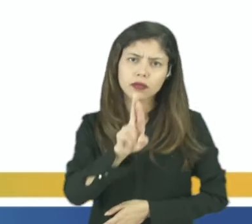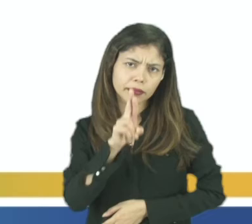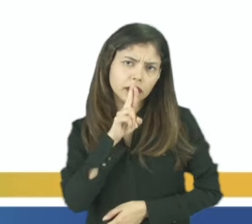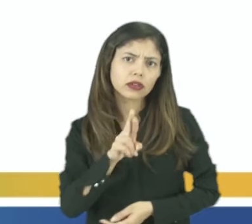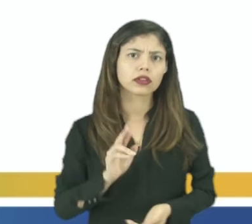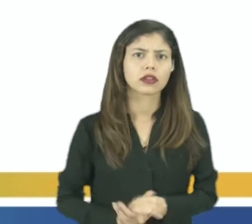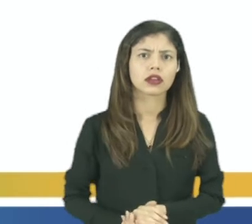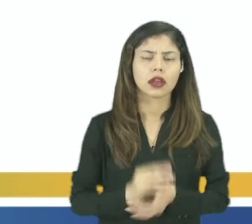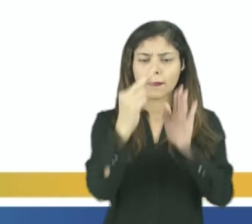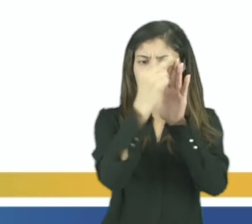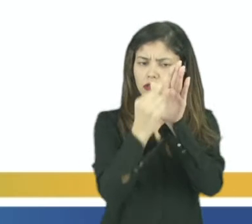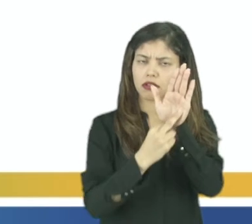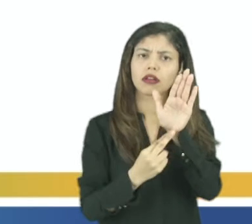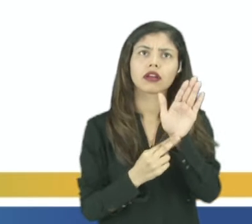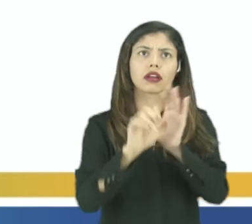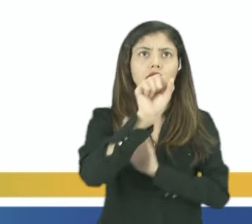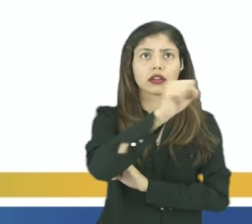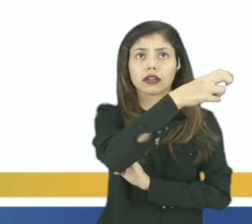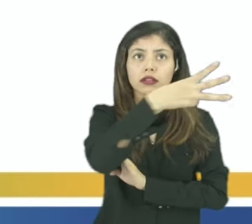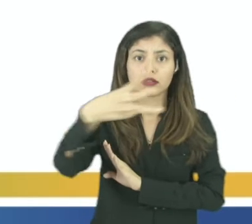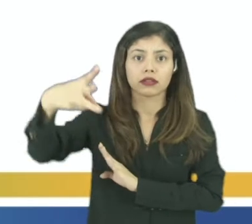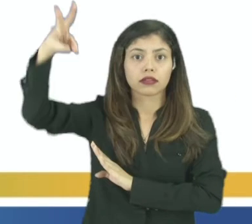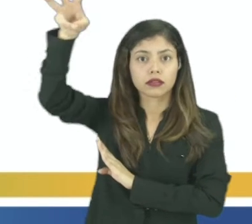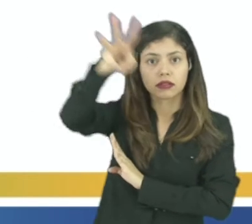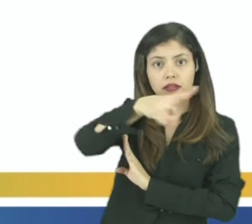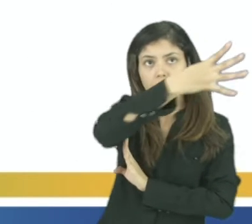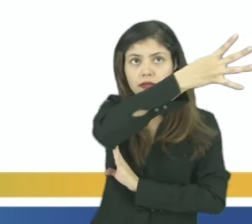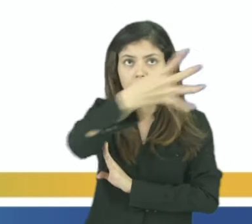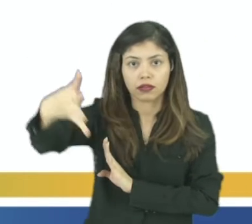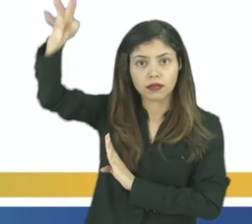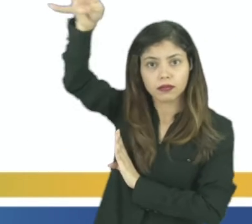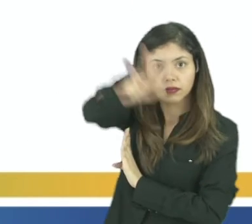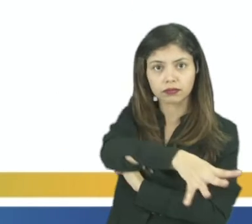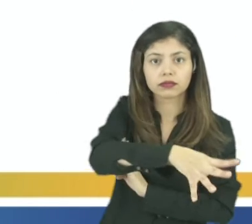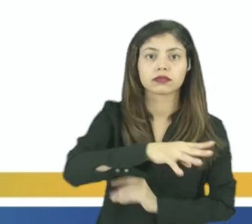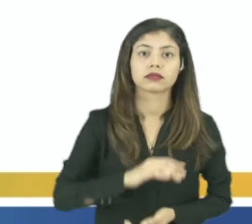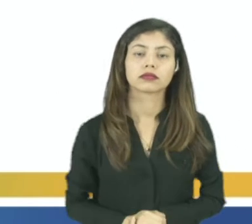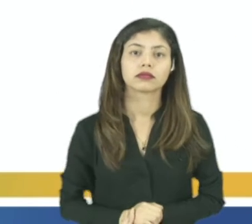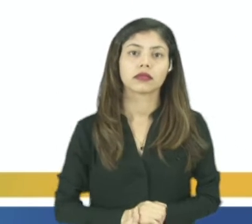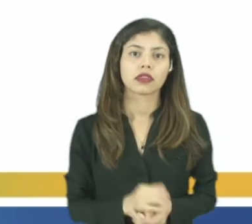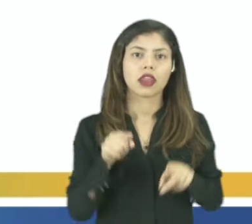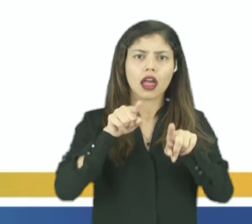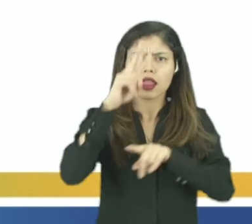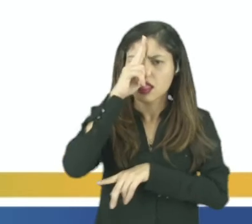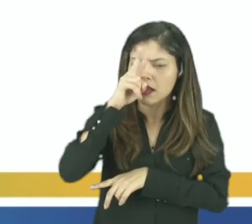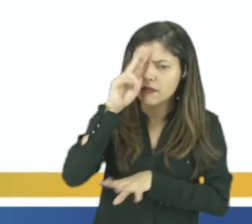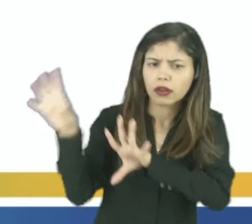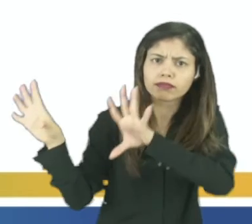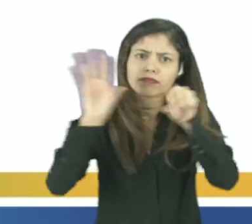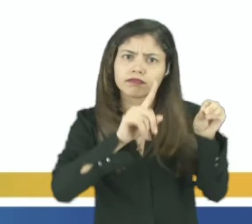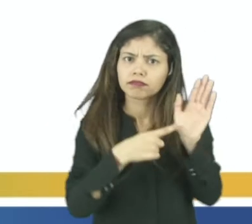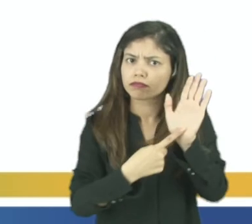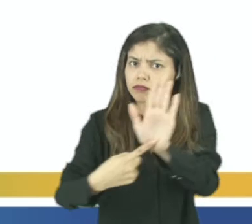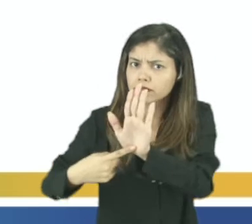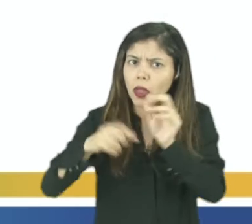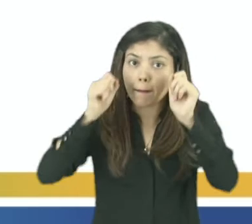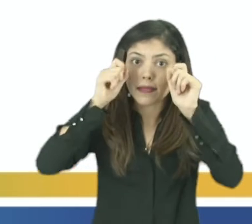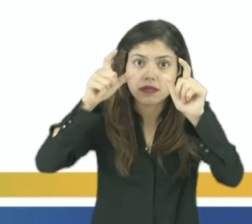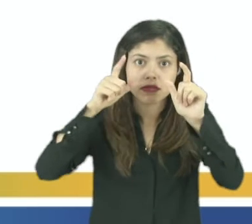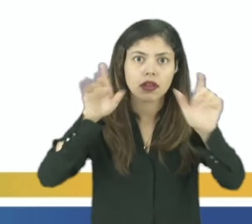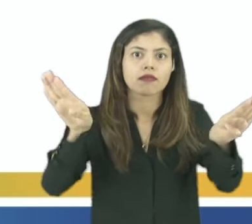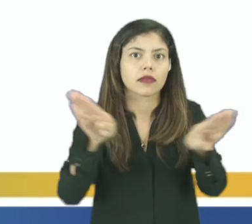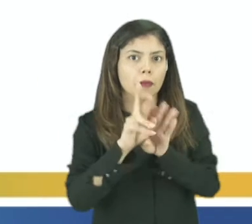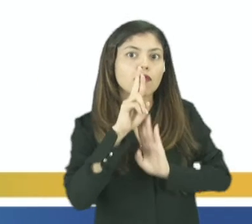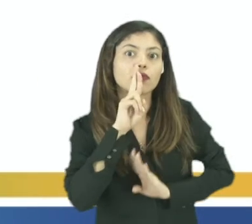aí pela regra de Sarri. Tudo bem? Gente, mas vale ressaltar aqui que, observe bem